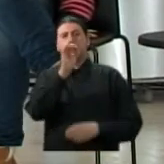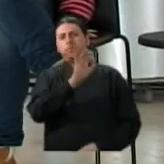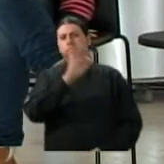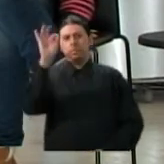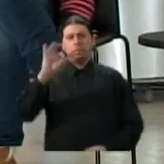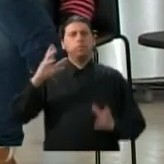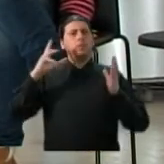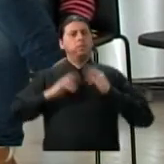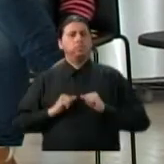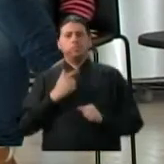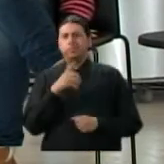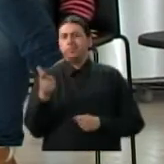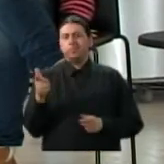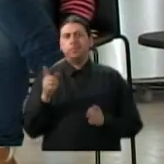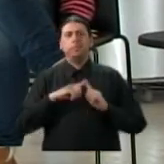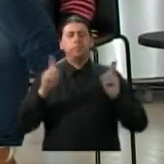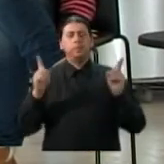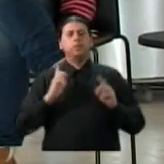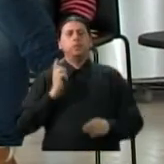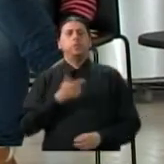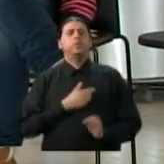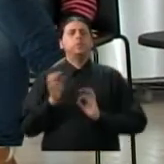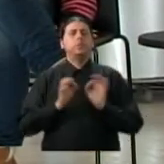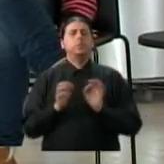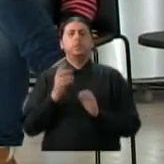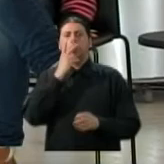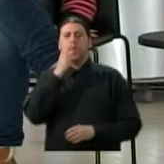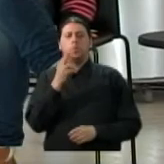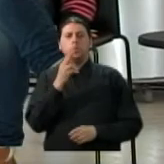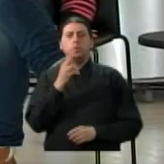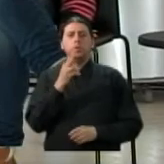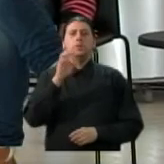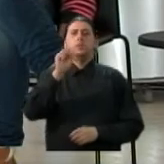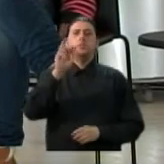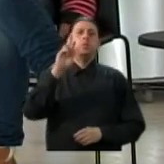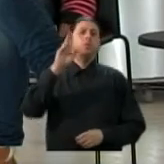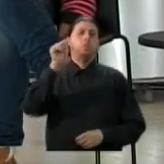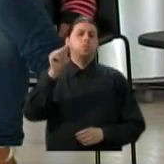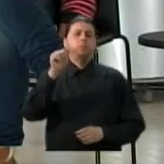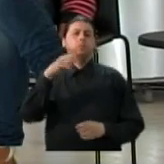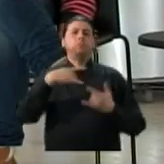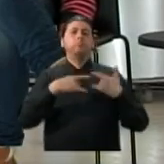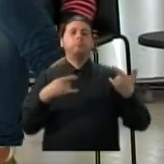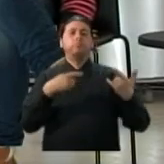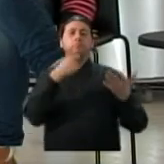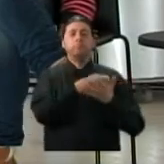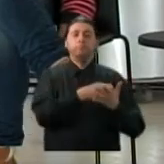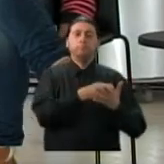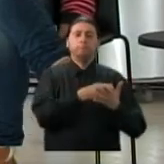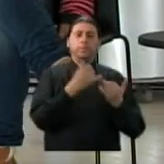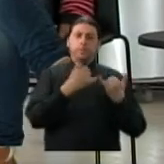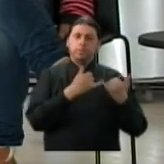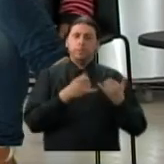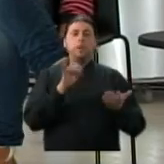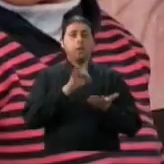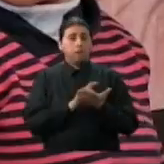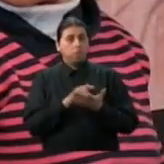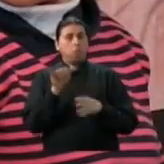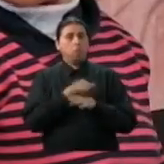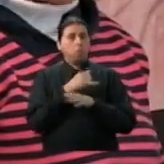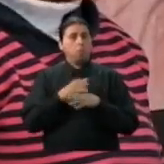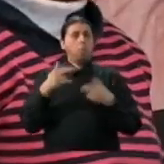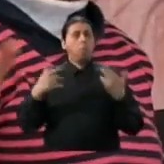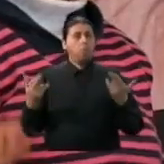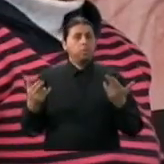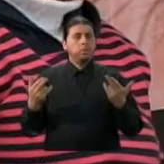história, quando a gente faz um seguro, tu não faz um seguro para usar o seguro, mas tu faz o seguro porque caso aconteça alguma coisa,